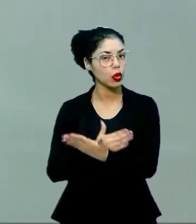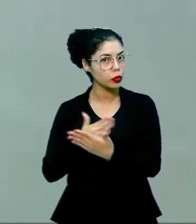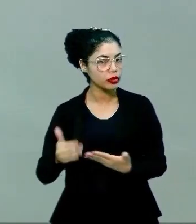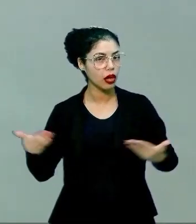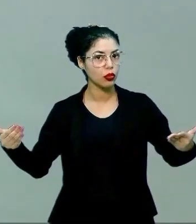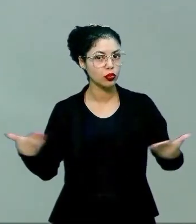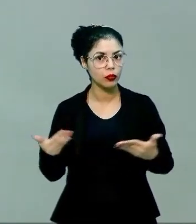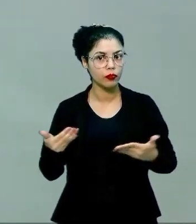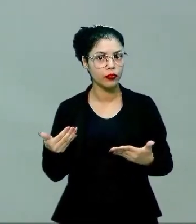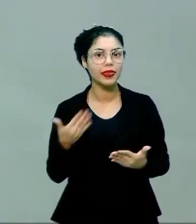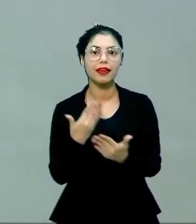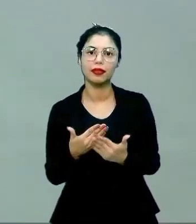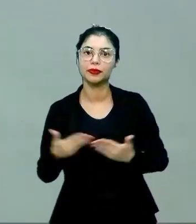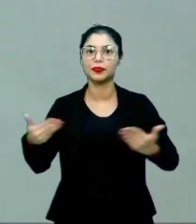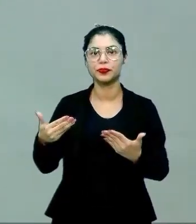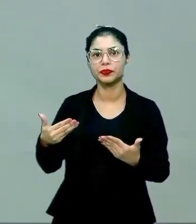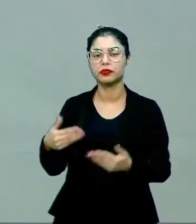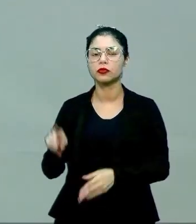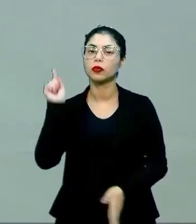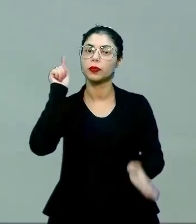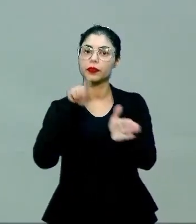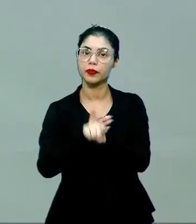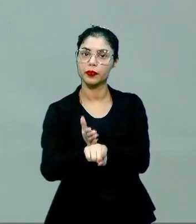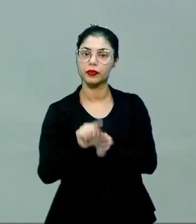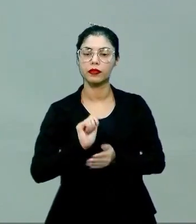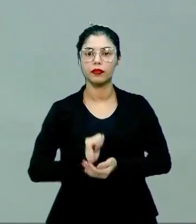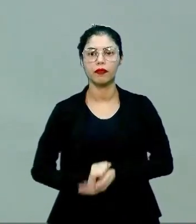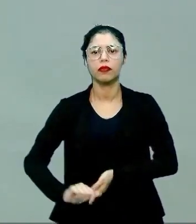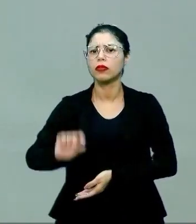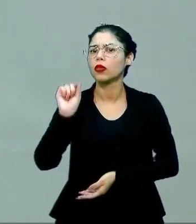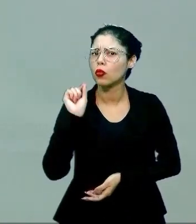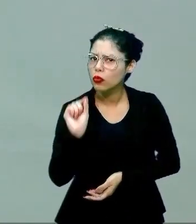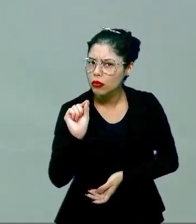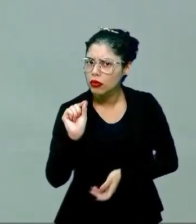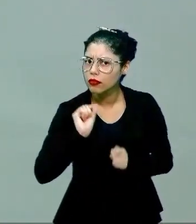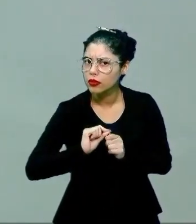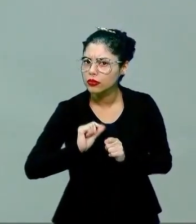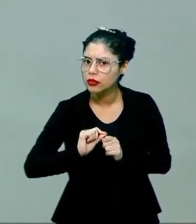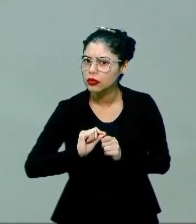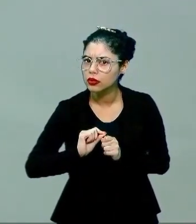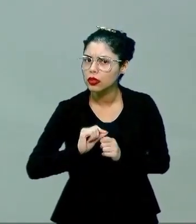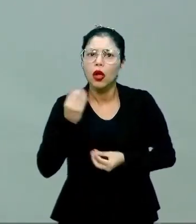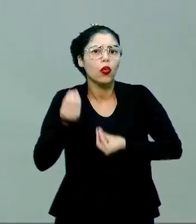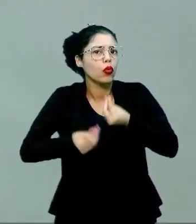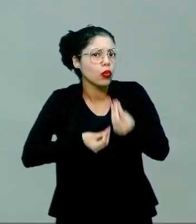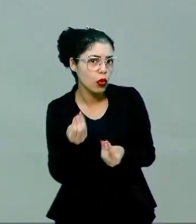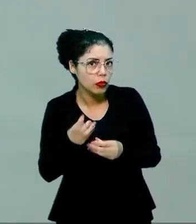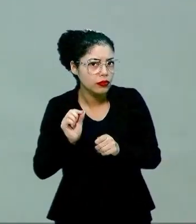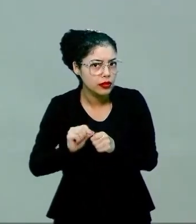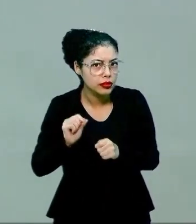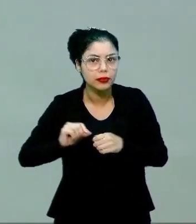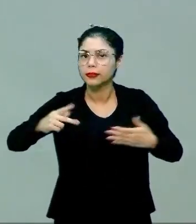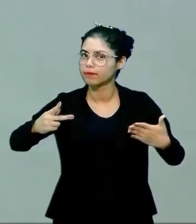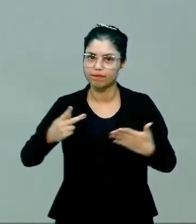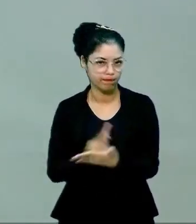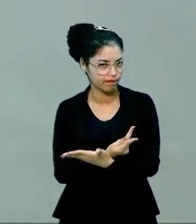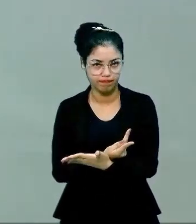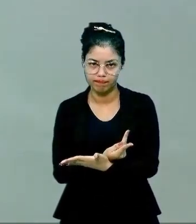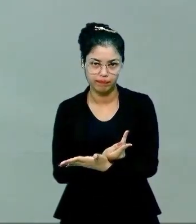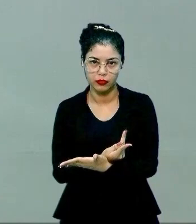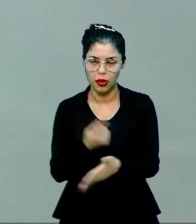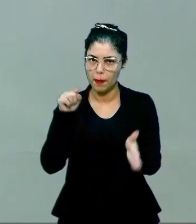começar para você nessa aula de hoje com uma pergunta. O que fazer, como fazer para não errar